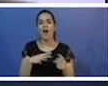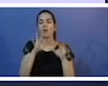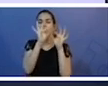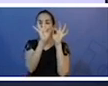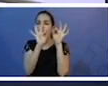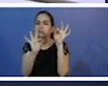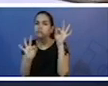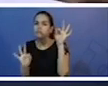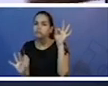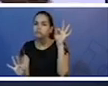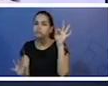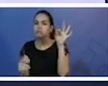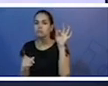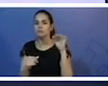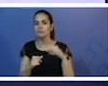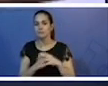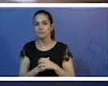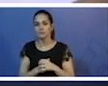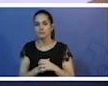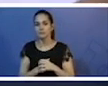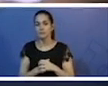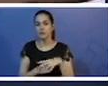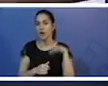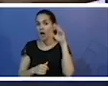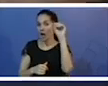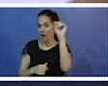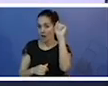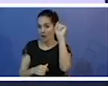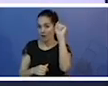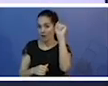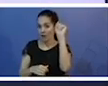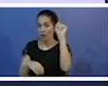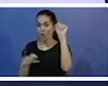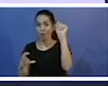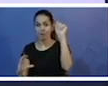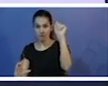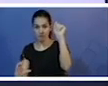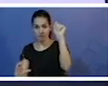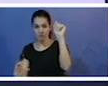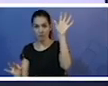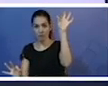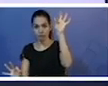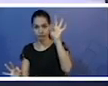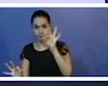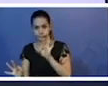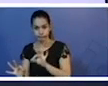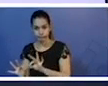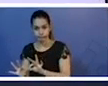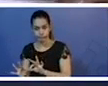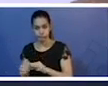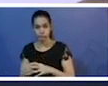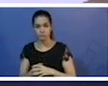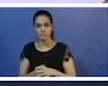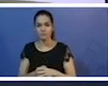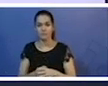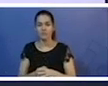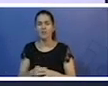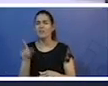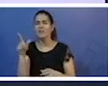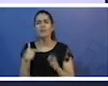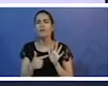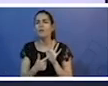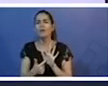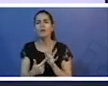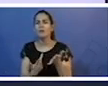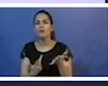ligando esse lado aqui, ó, com o mesmo lado do outro triângulo. Que figura que nós formamos aqui?